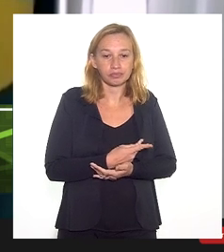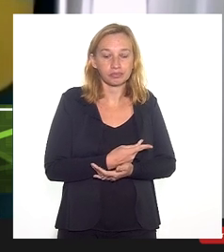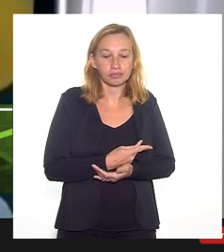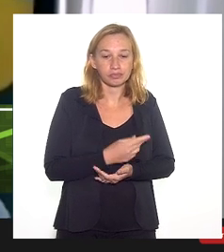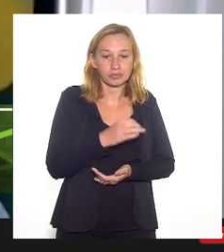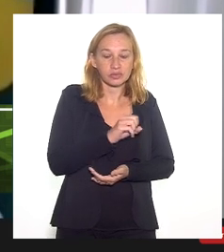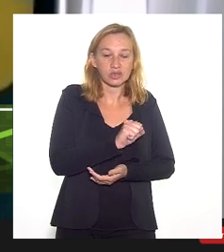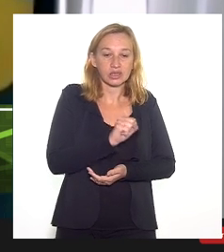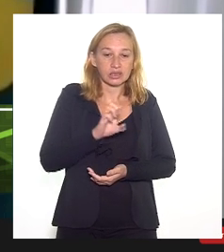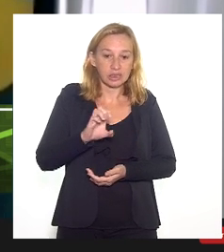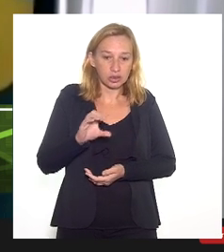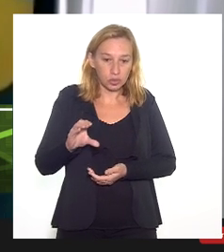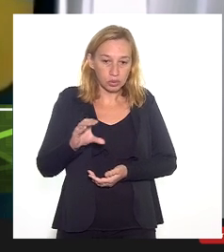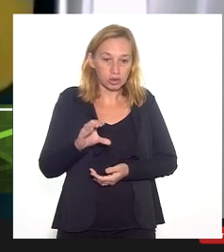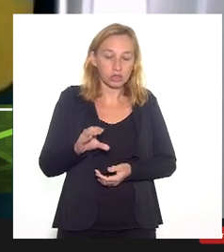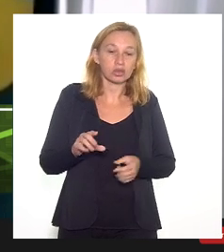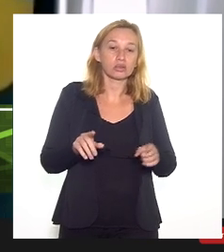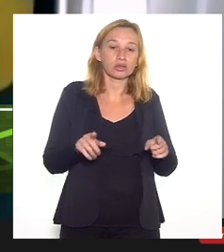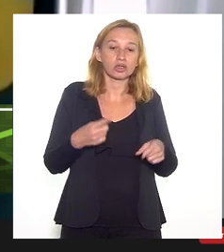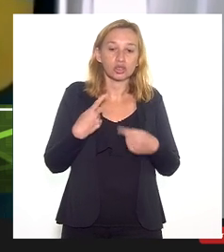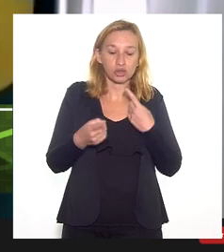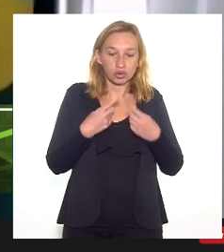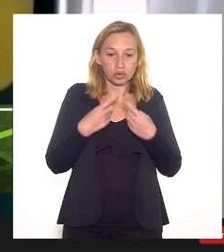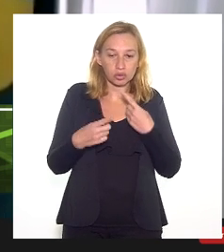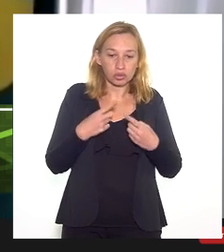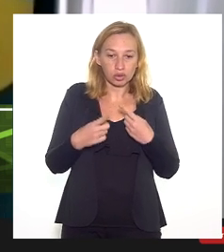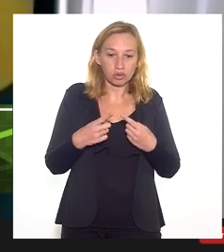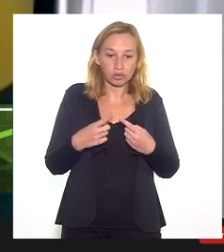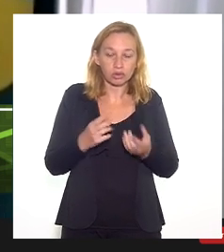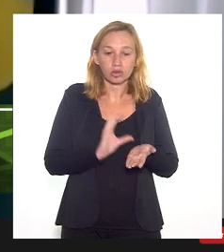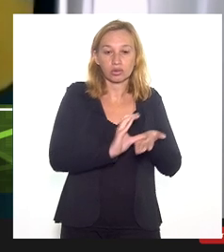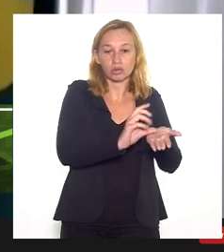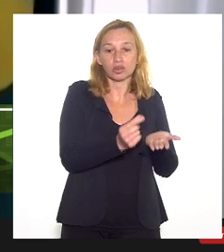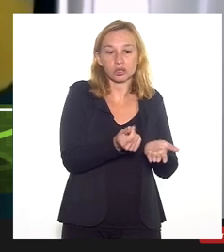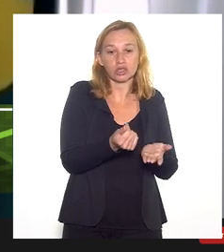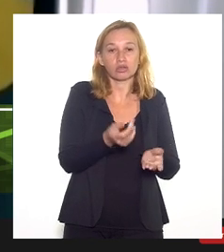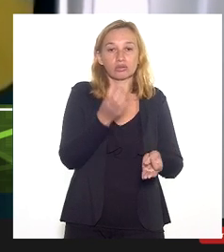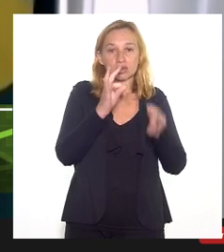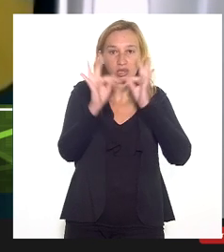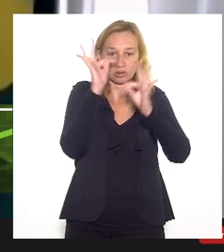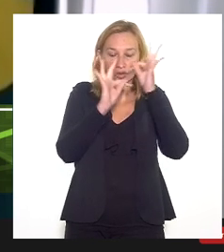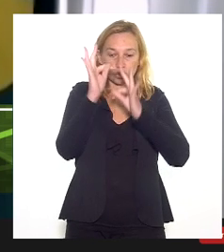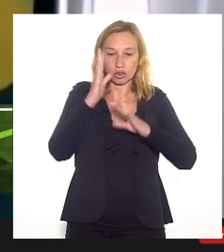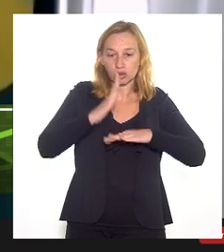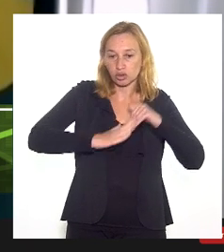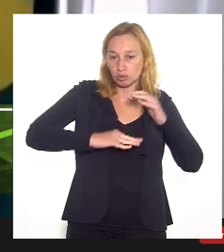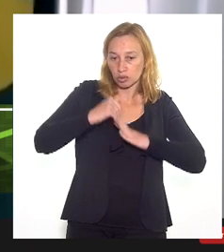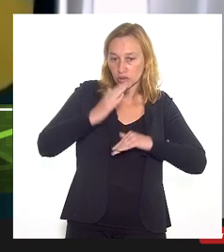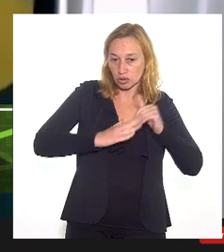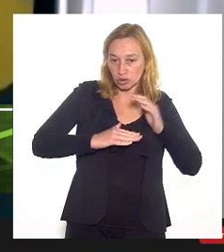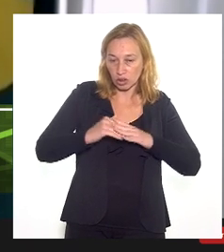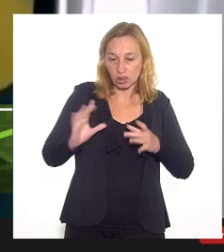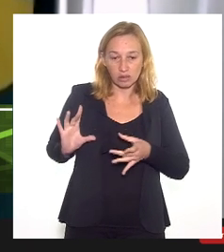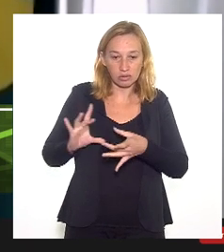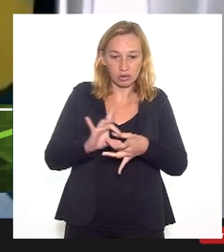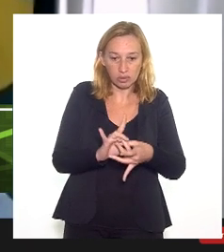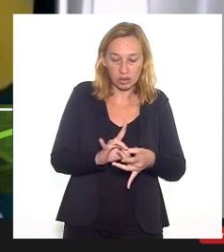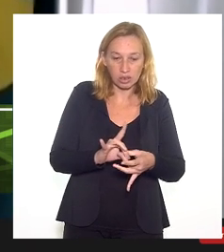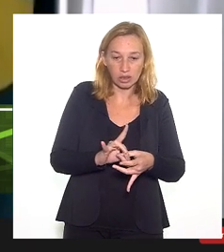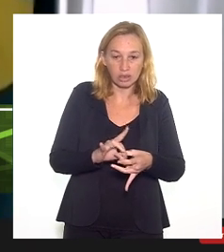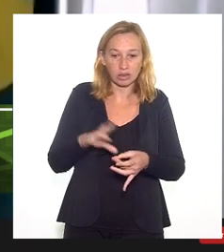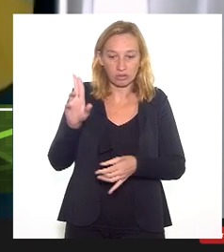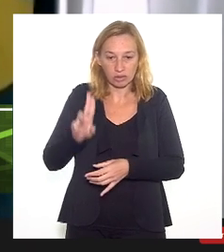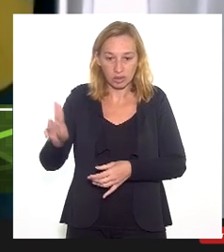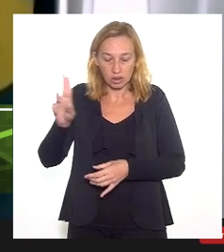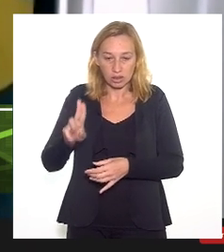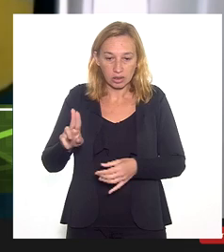SEDUC mas a gente está tratando aqui também da discussão do auxílio tecnológico para os profissionais das entidades vinculadas à SECTE a